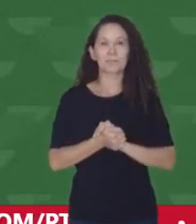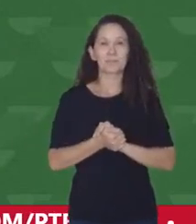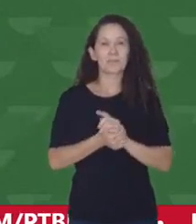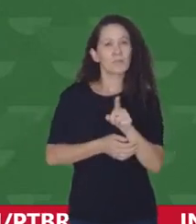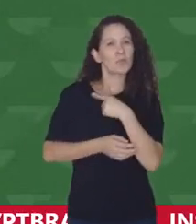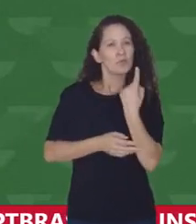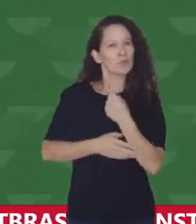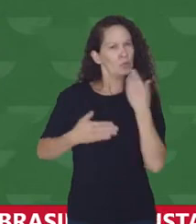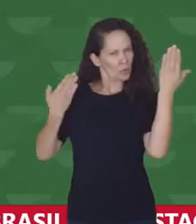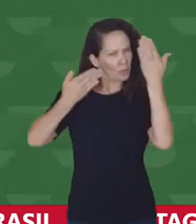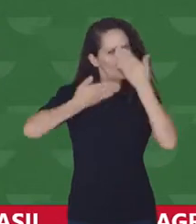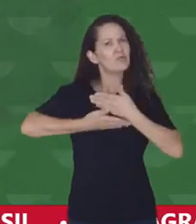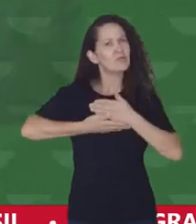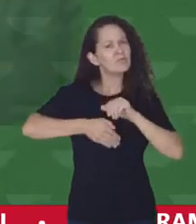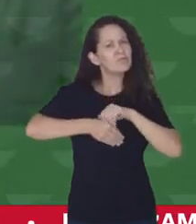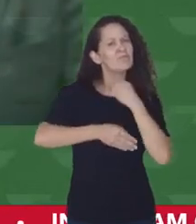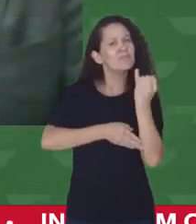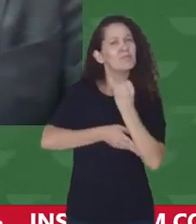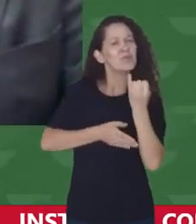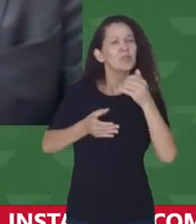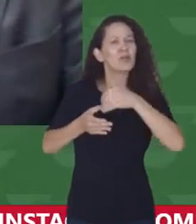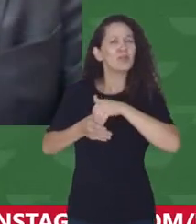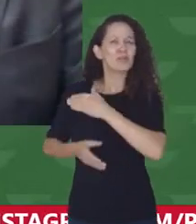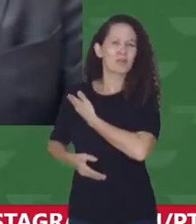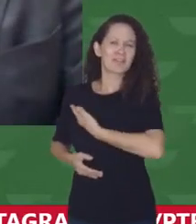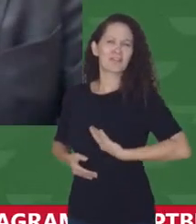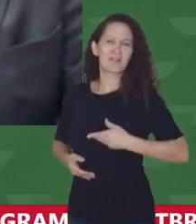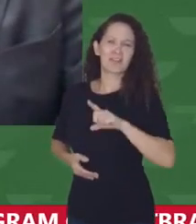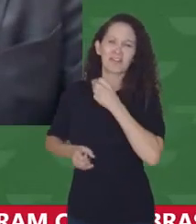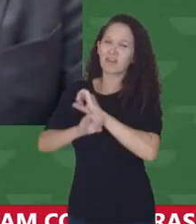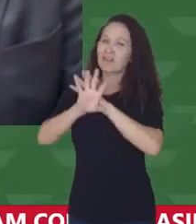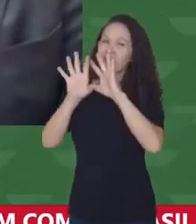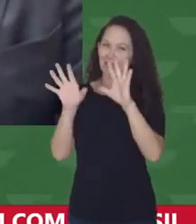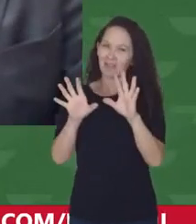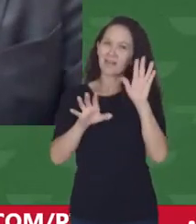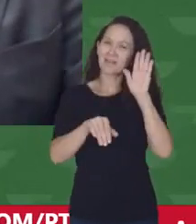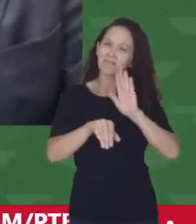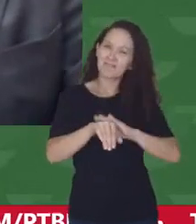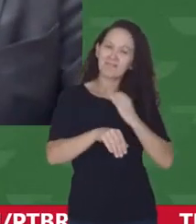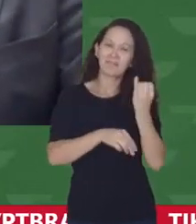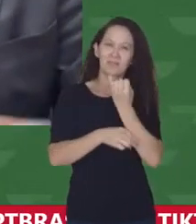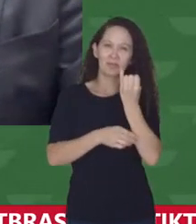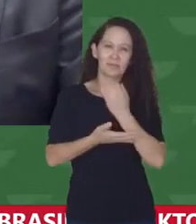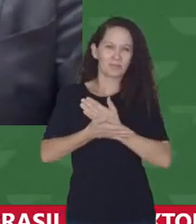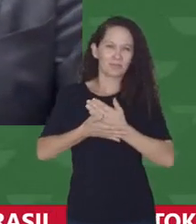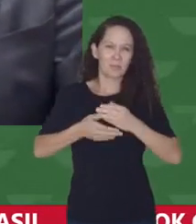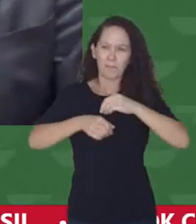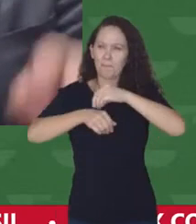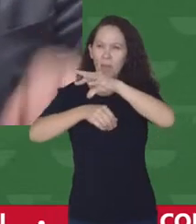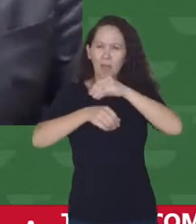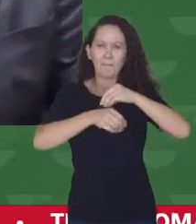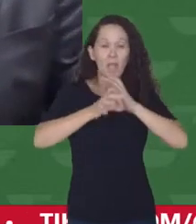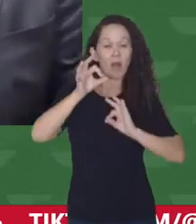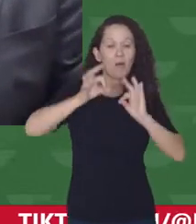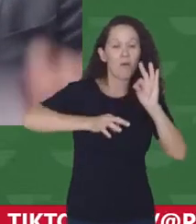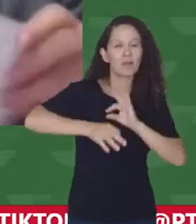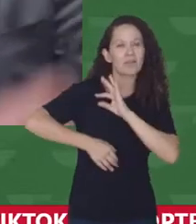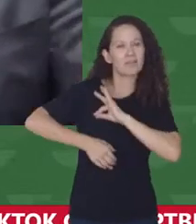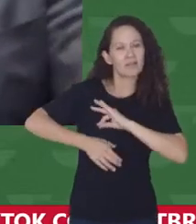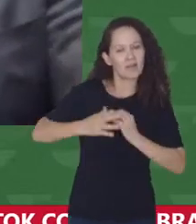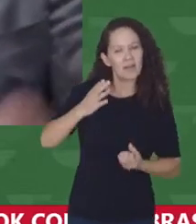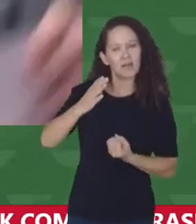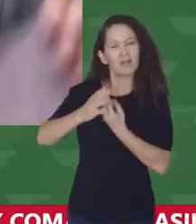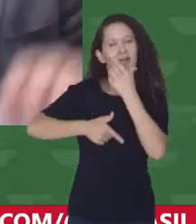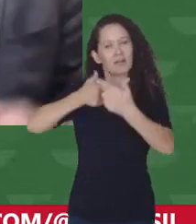nós provamos isso nos nossos governos, né? Quando a gente começou a distribuir renda, gerar